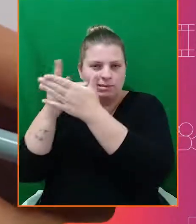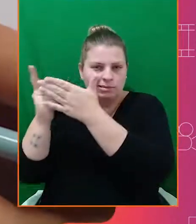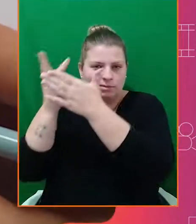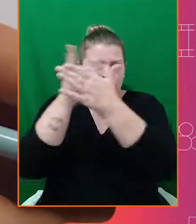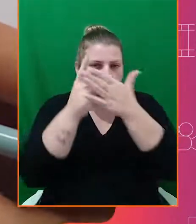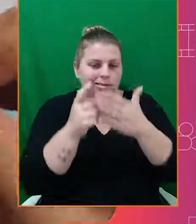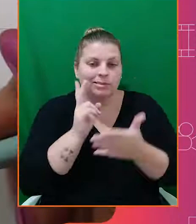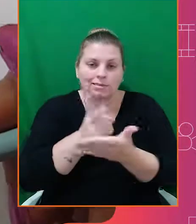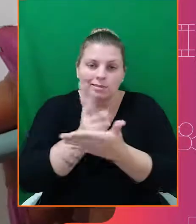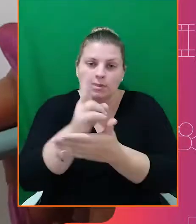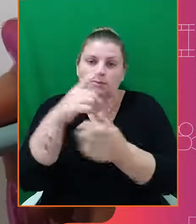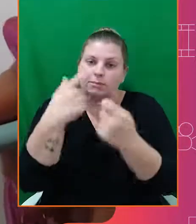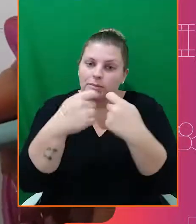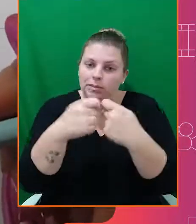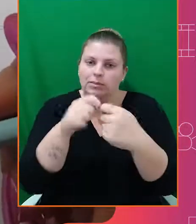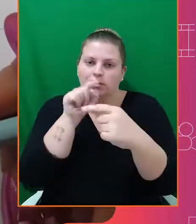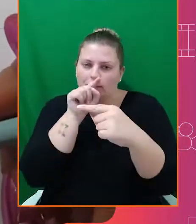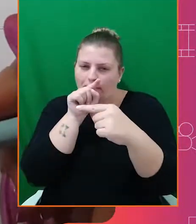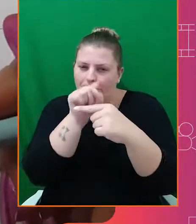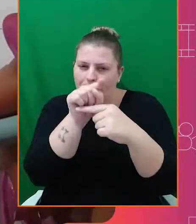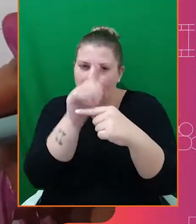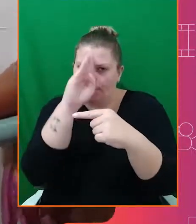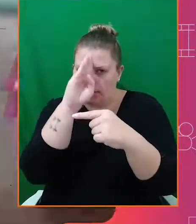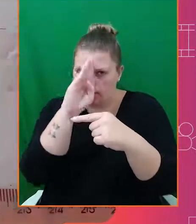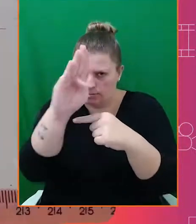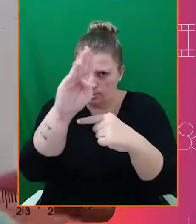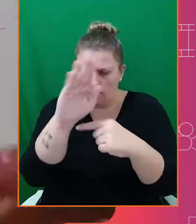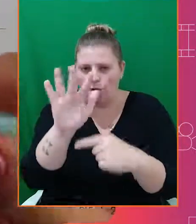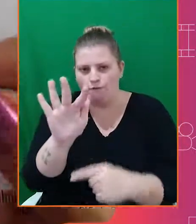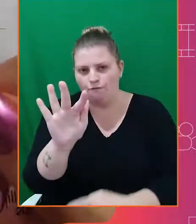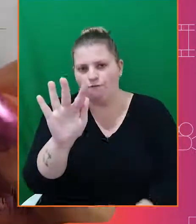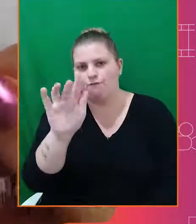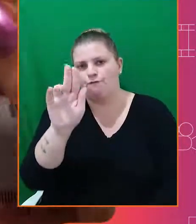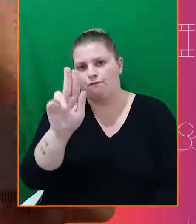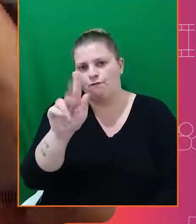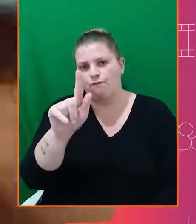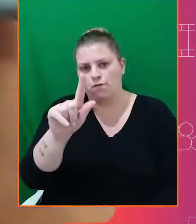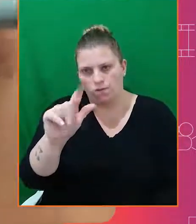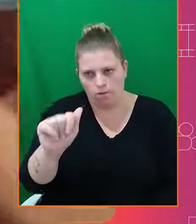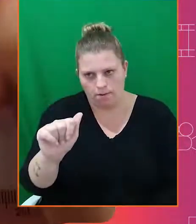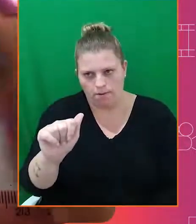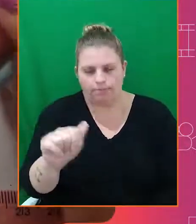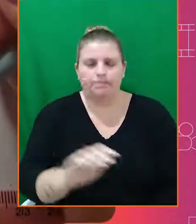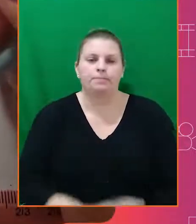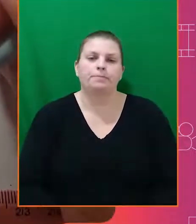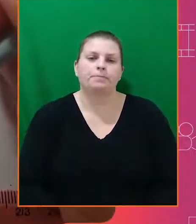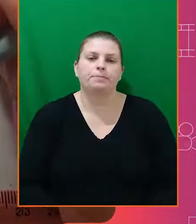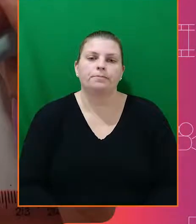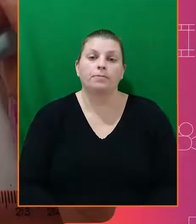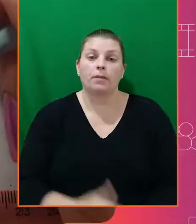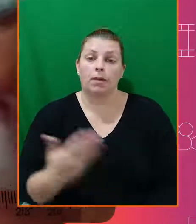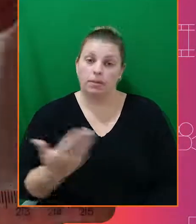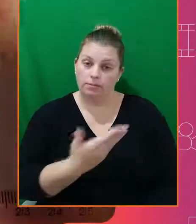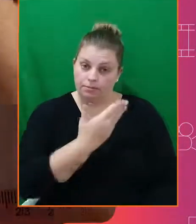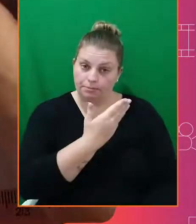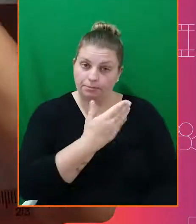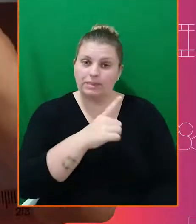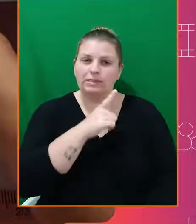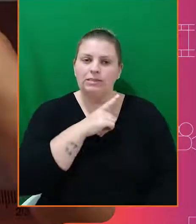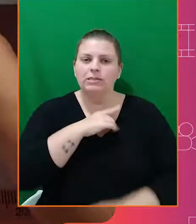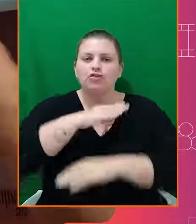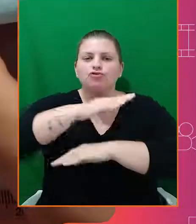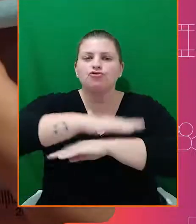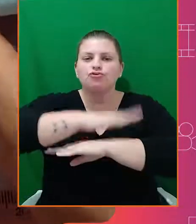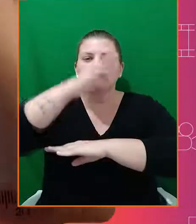vou precisar puxar para o ponto de fuga. Vamos imaginar que nesse meu cômodo eu tenho uma janela.